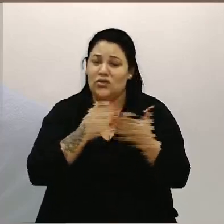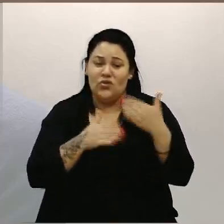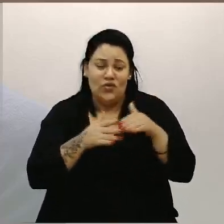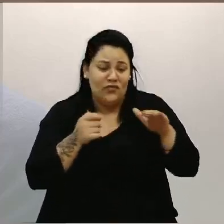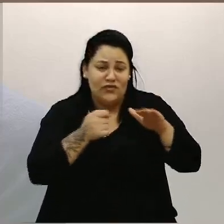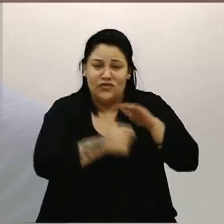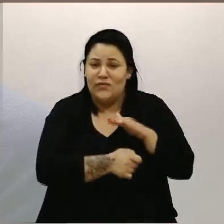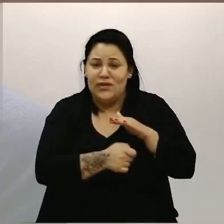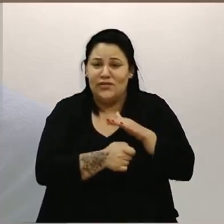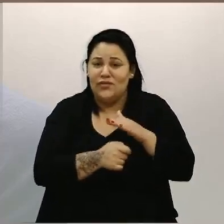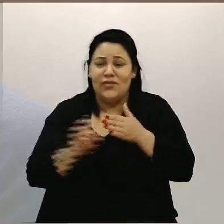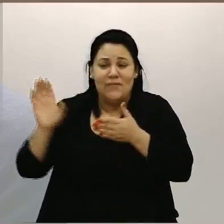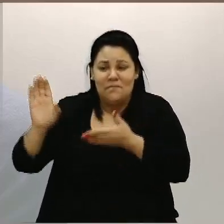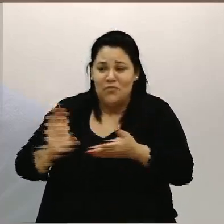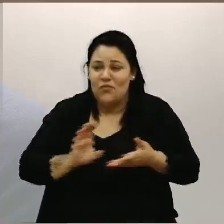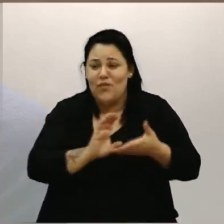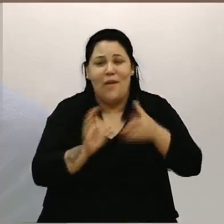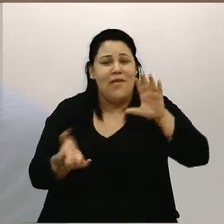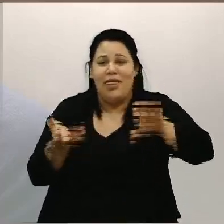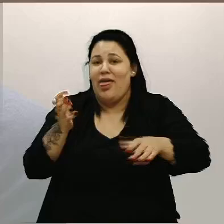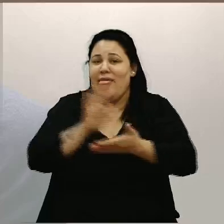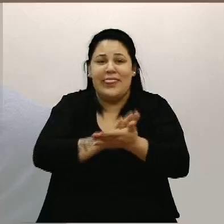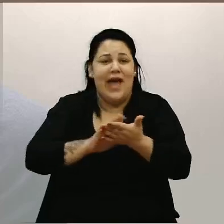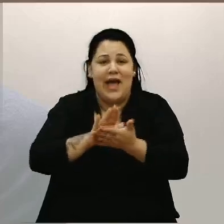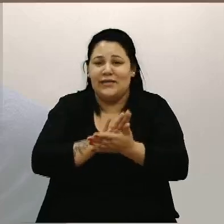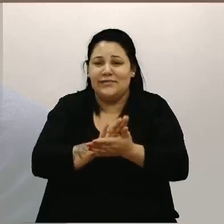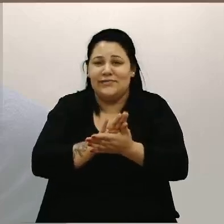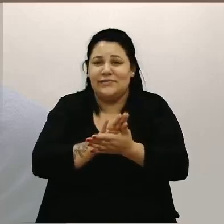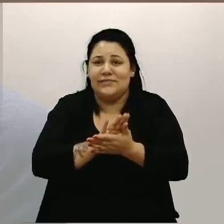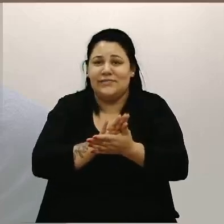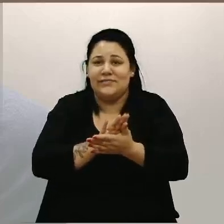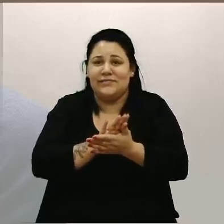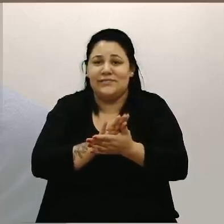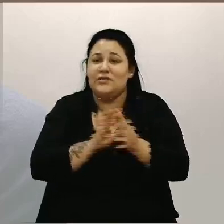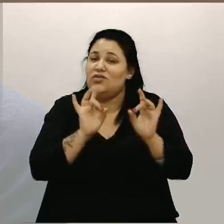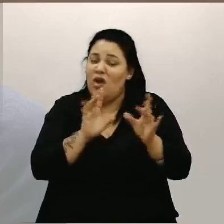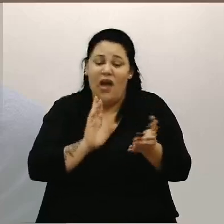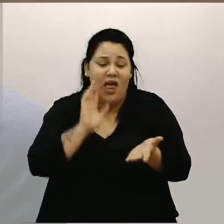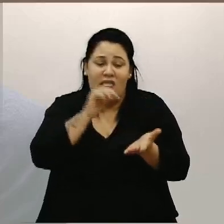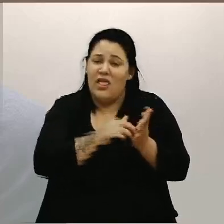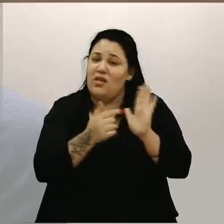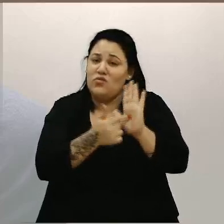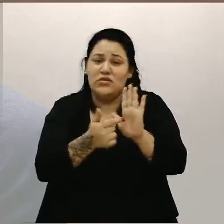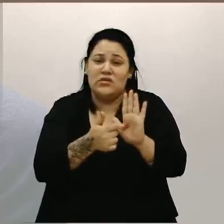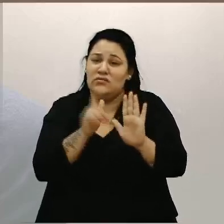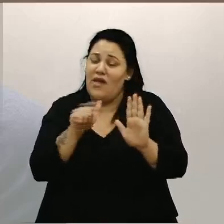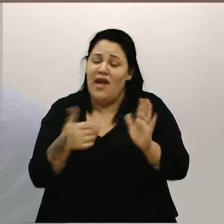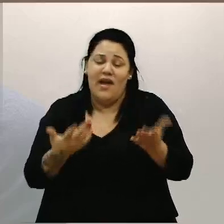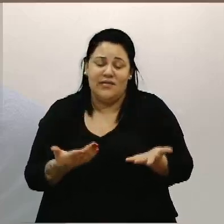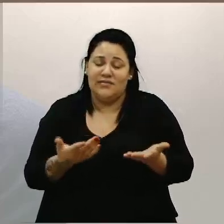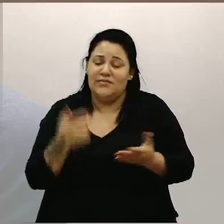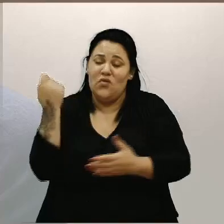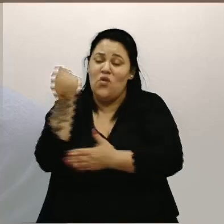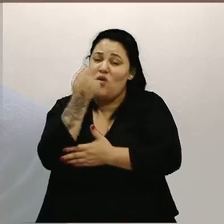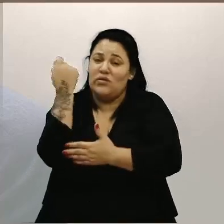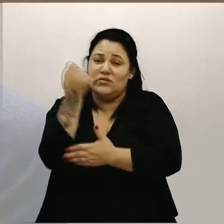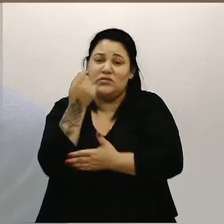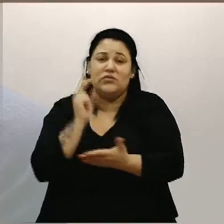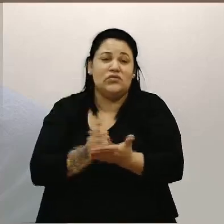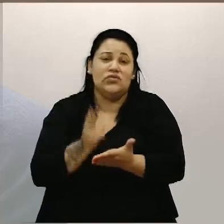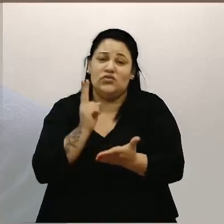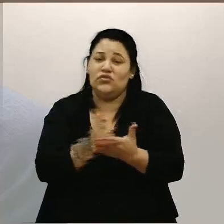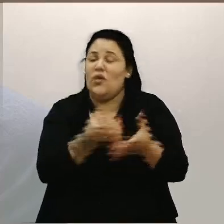não estão vindo de Brasília. Foi só um aceno e a realidade é que o Rio Grande